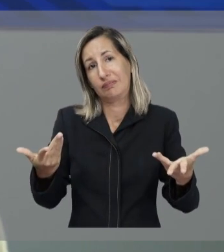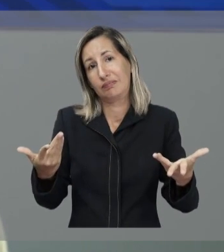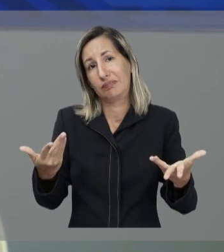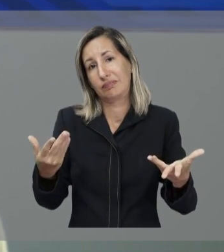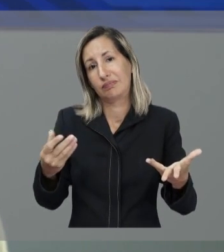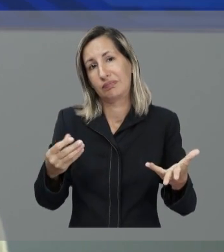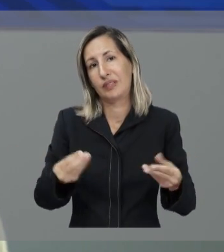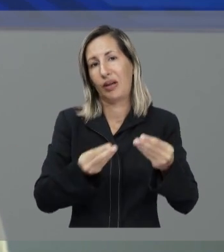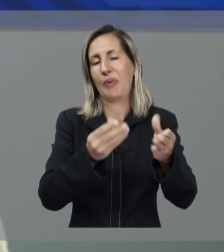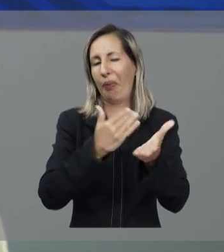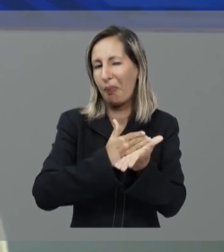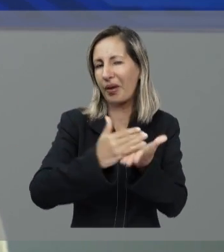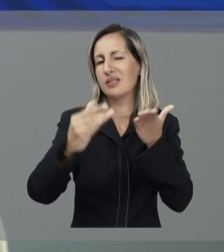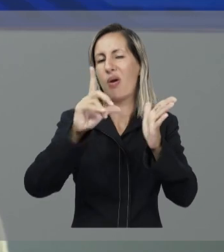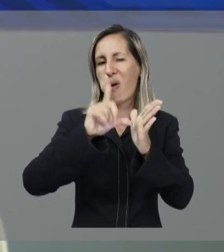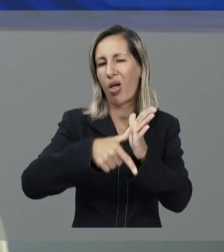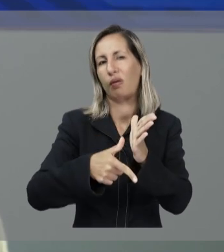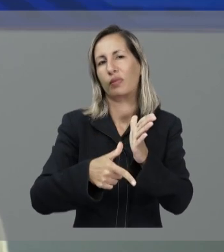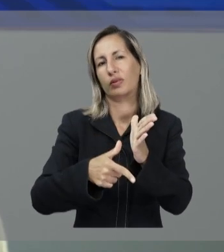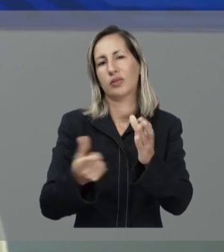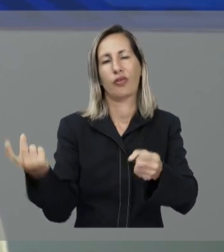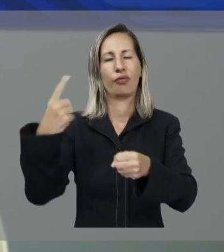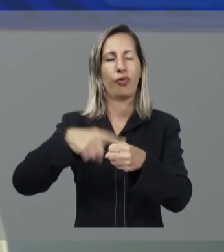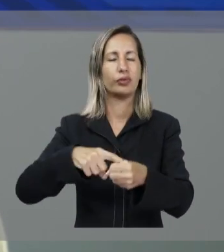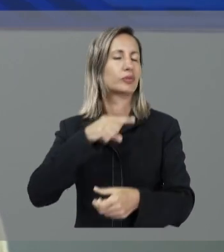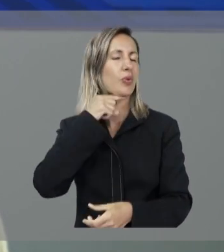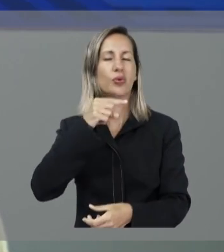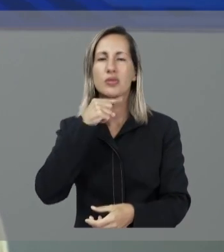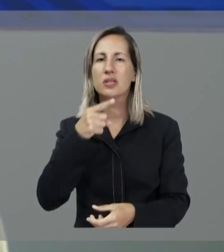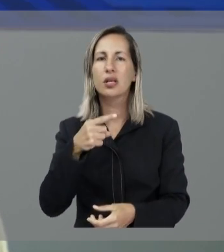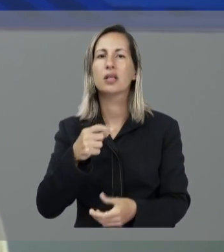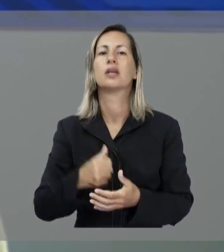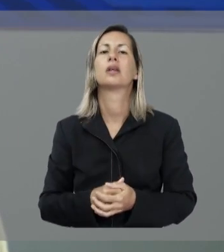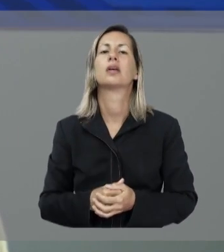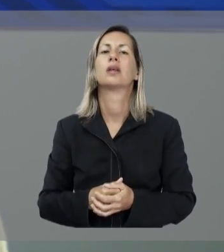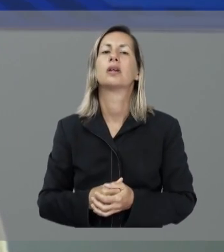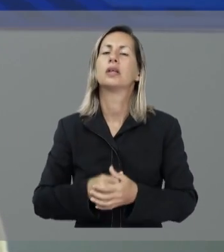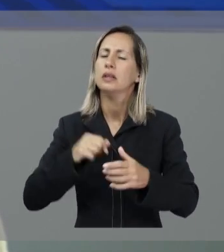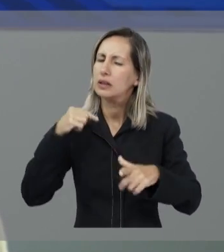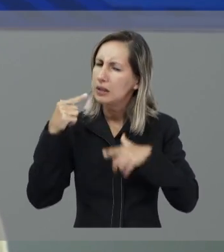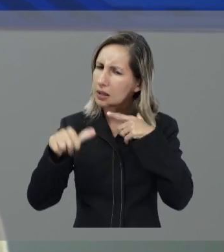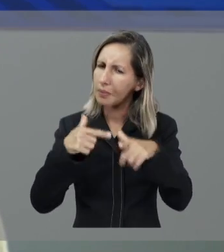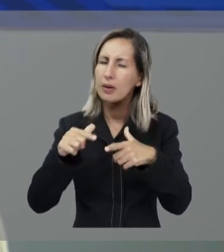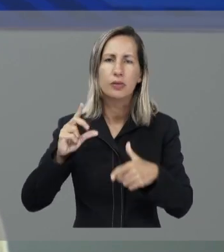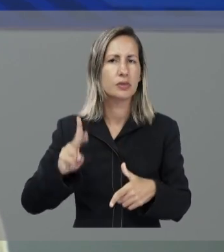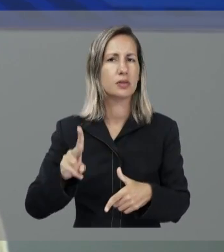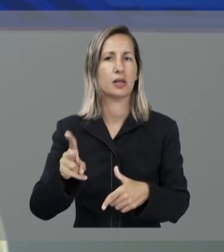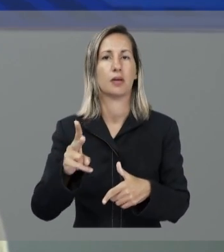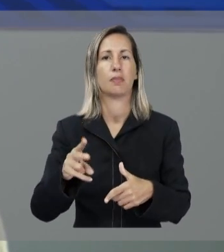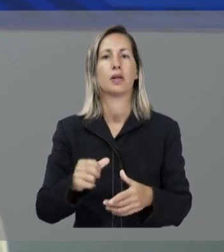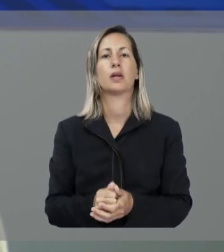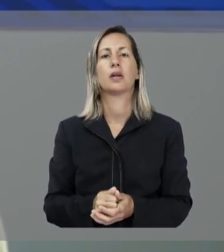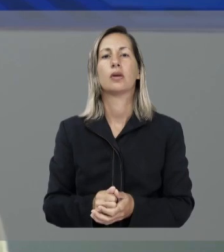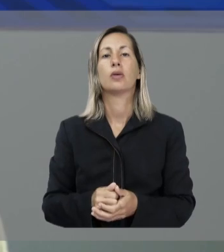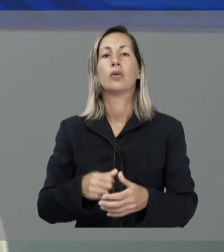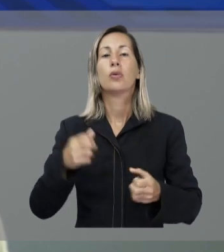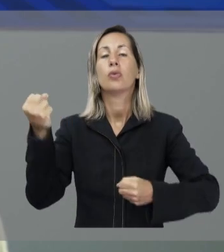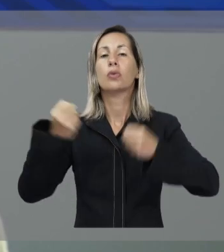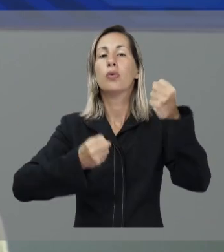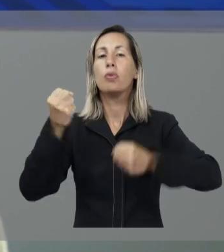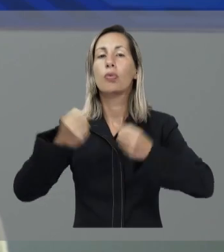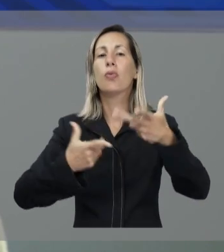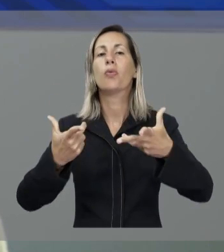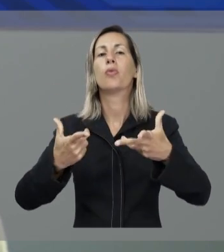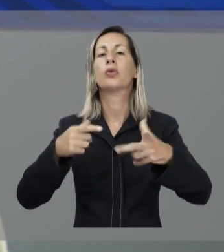cai nesse mundo perverso e é um mundo sem volta. Então a gente estimula sempre o trabalho. Então os motoristas por aplicativo